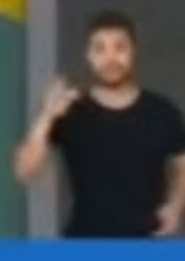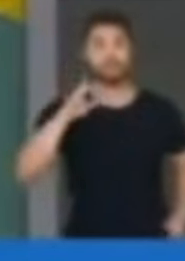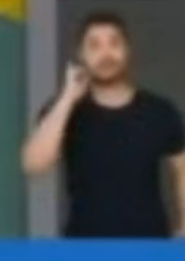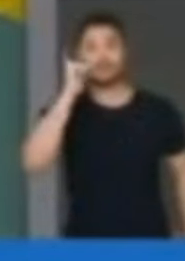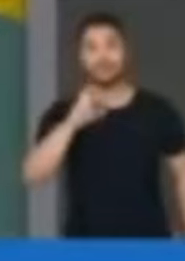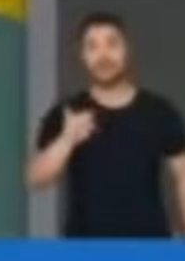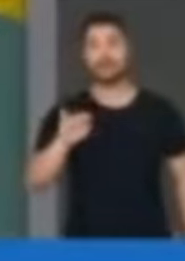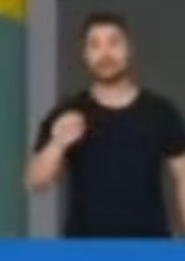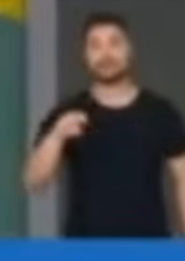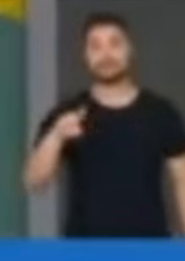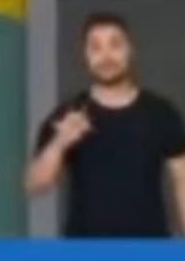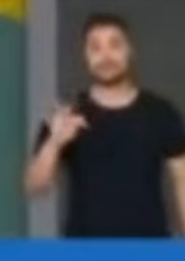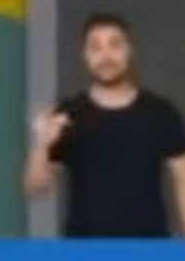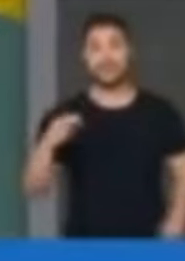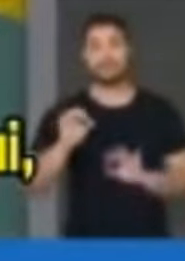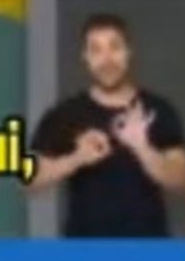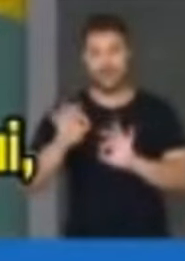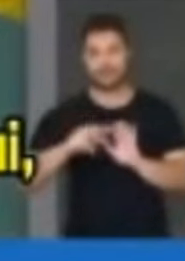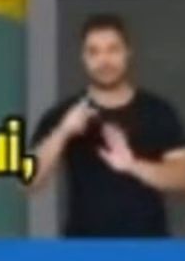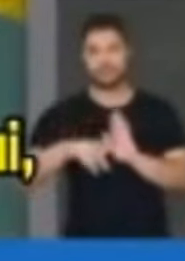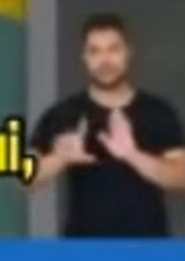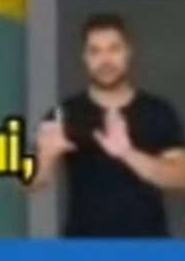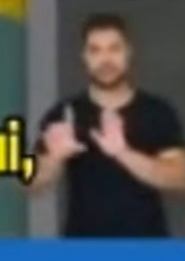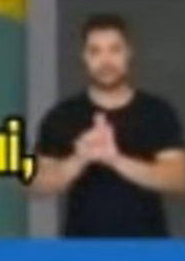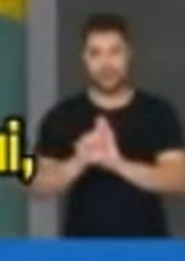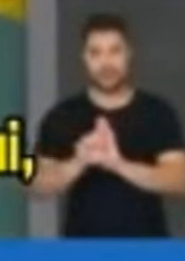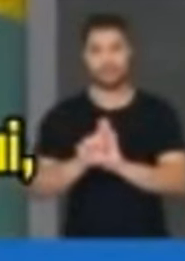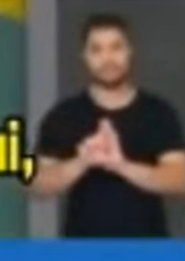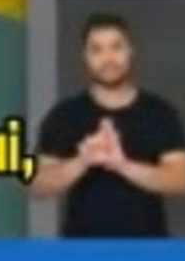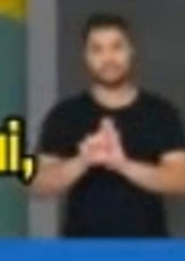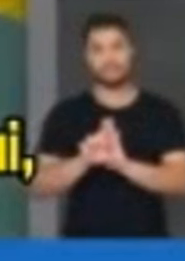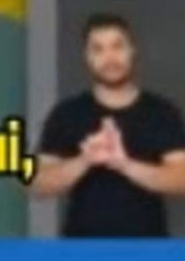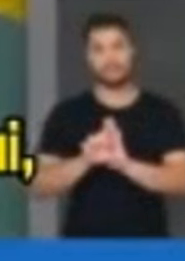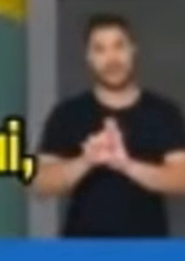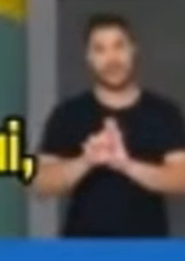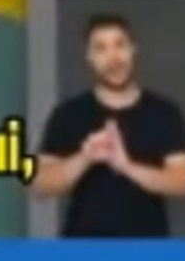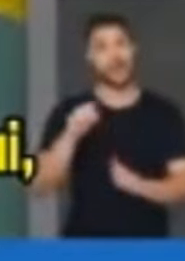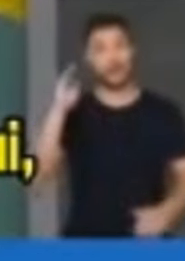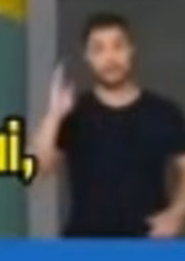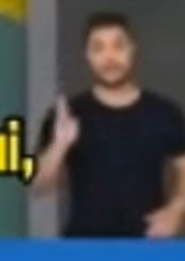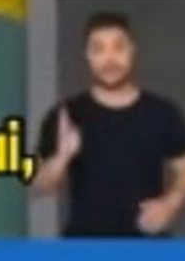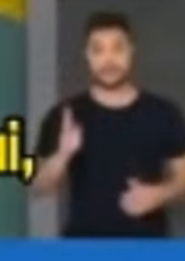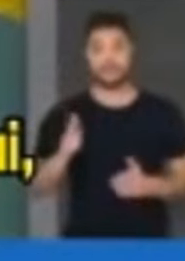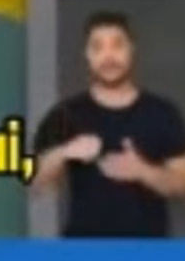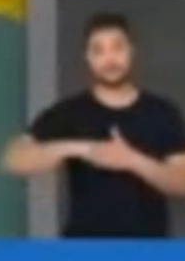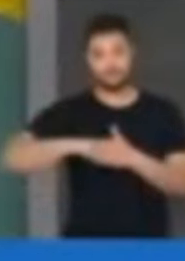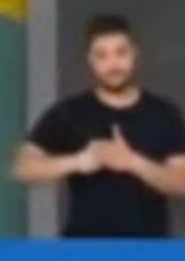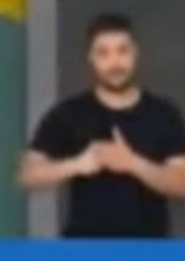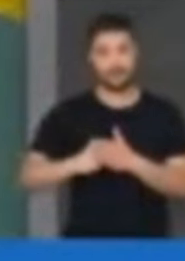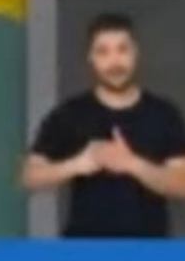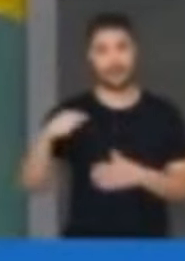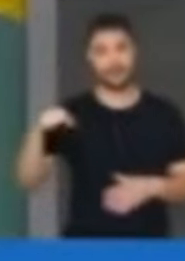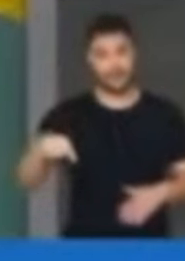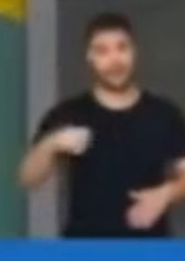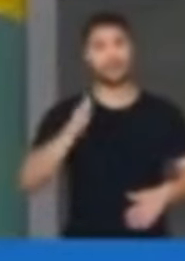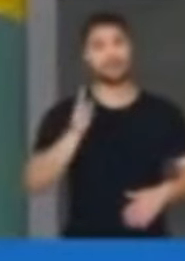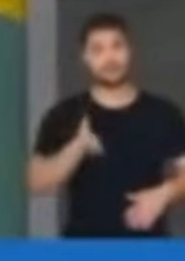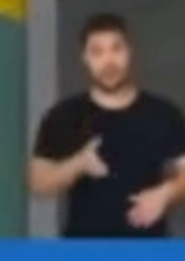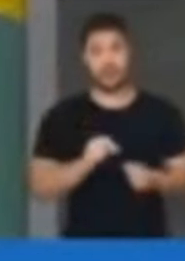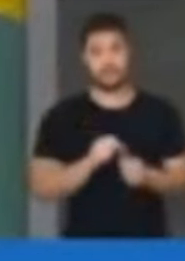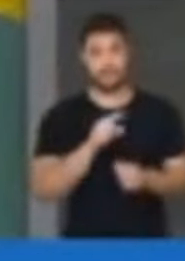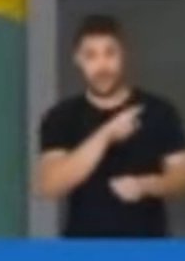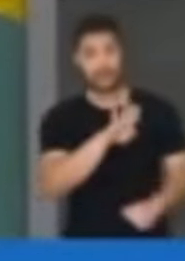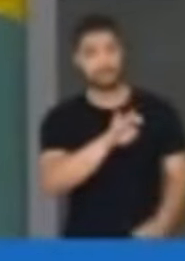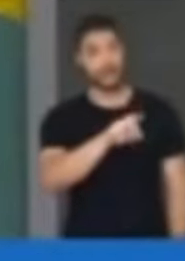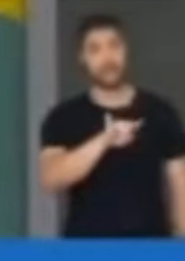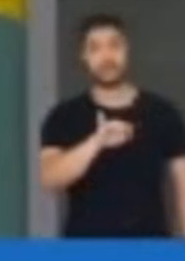Smith, que está preparando um projeto de lei para sancionar o Brasil e para preservar as liberdades aqui, já fez um desse na